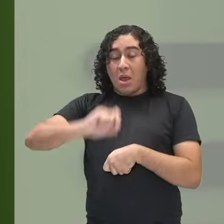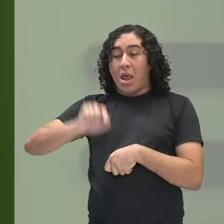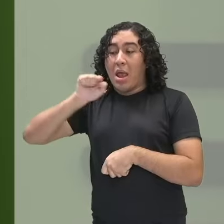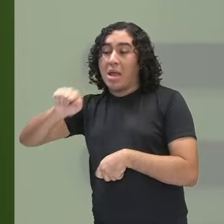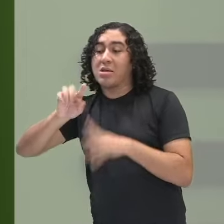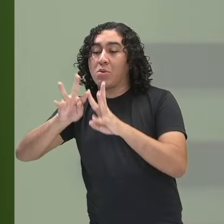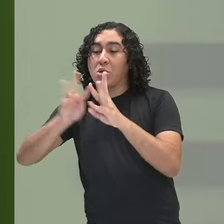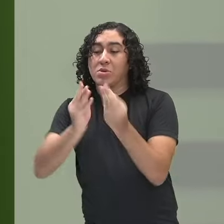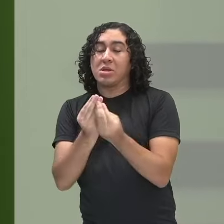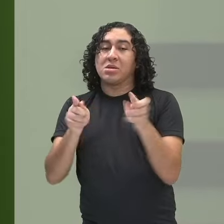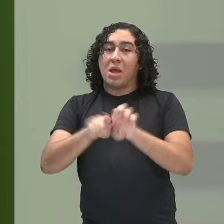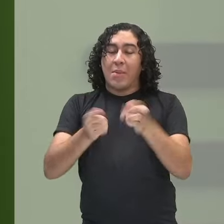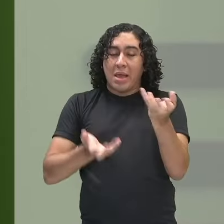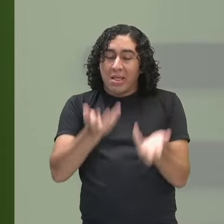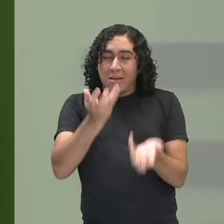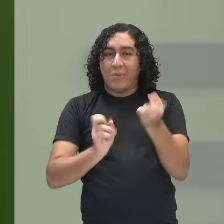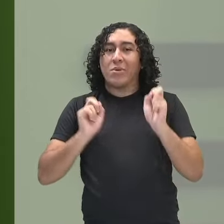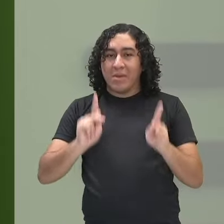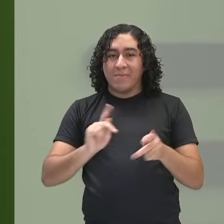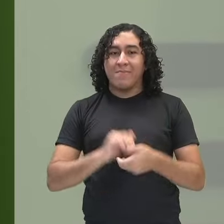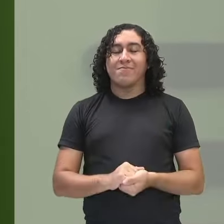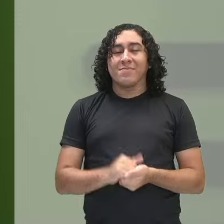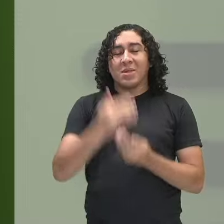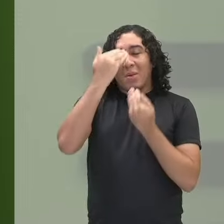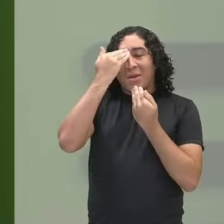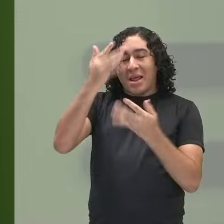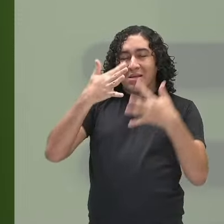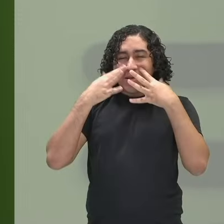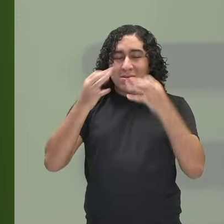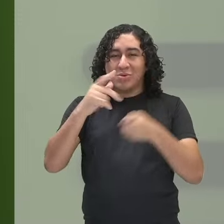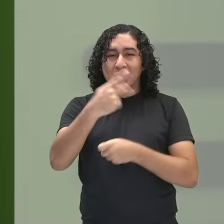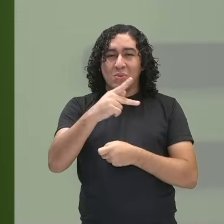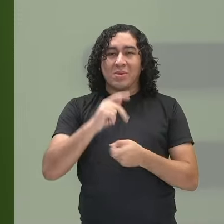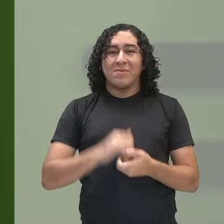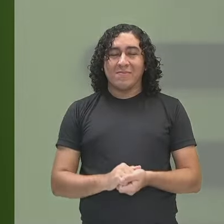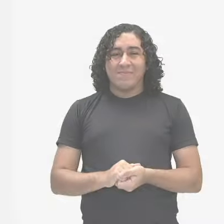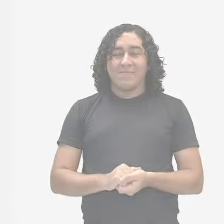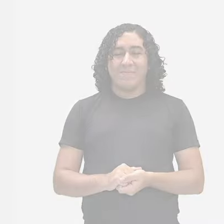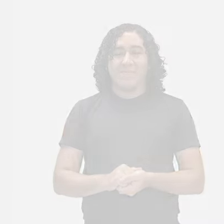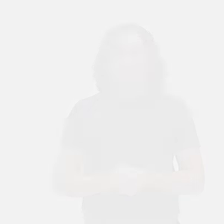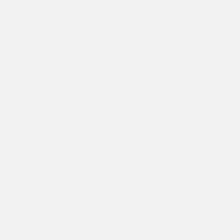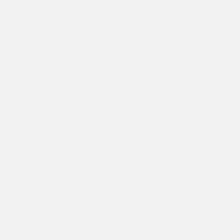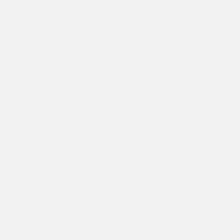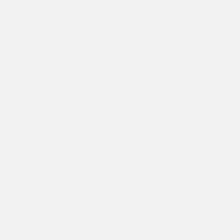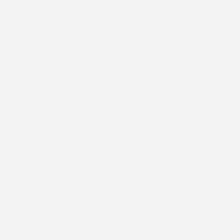proporcionalmente, tá bom? Muito obrigado pela sua presença e fique com Deus.